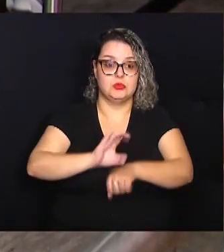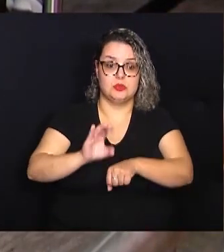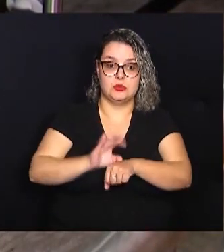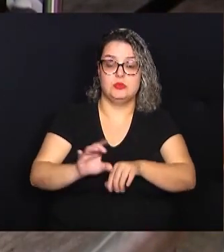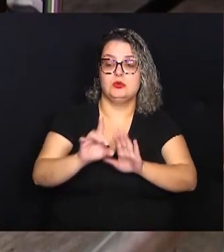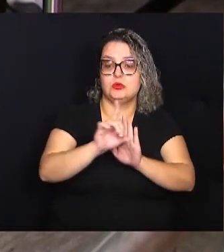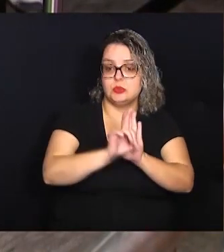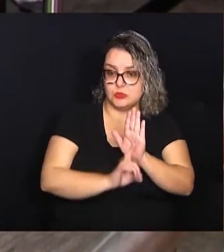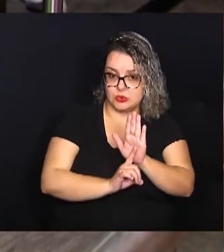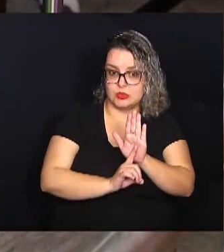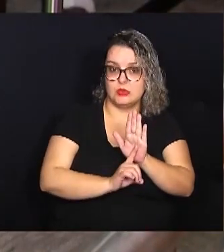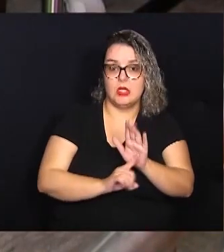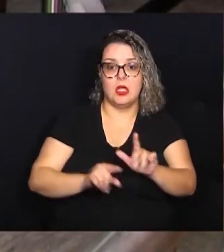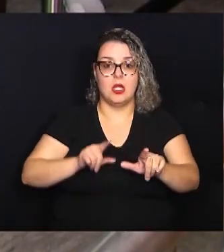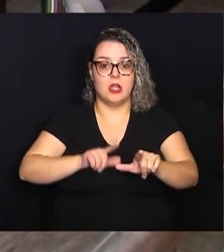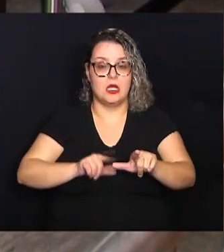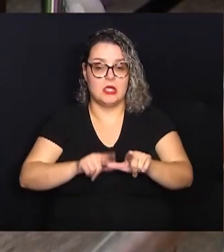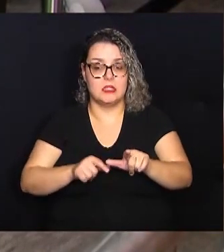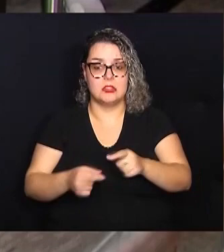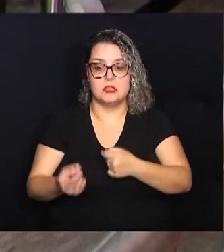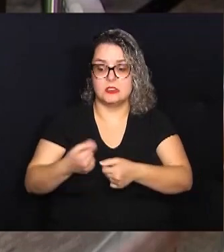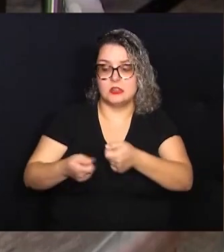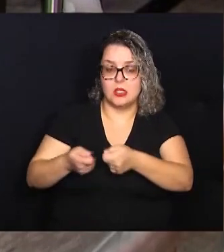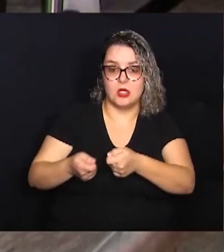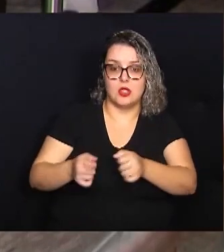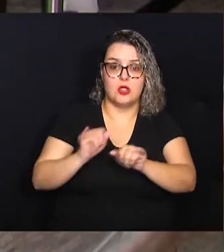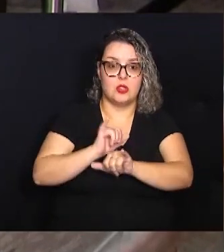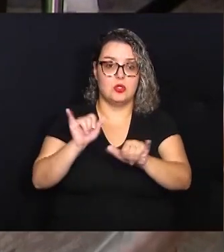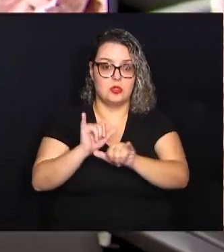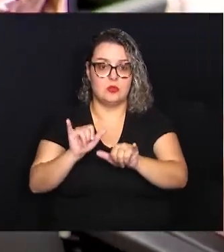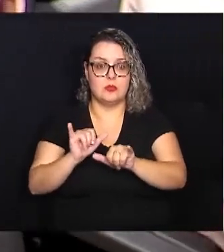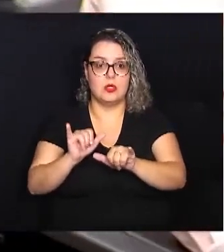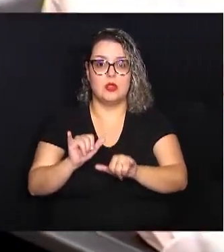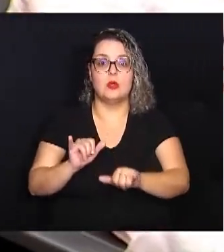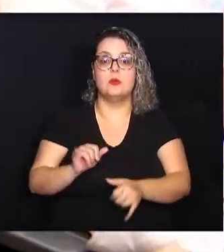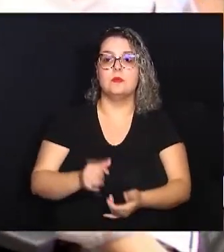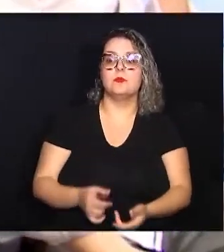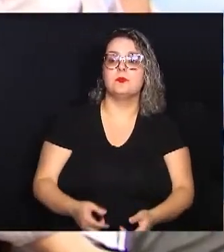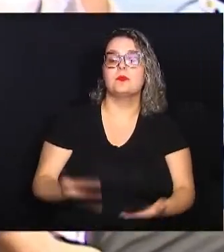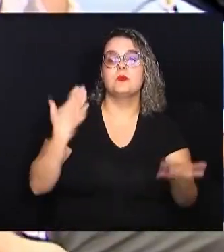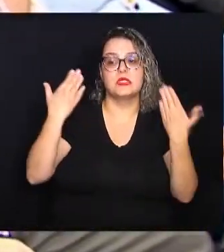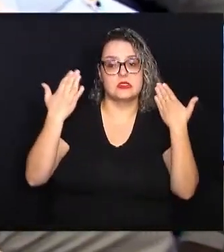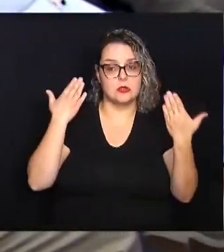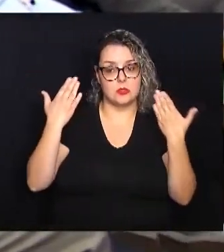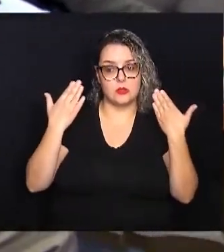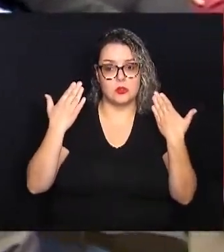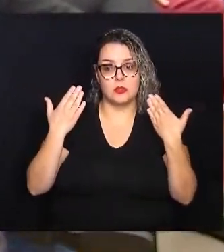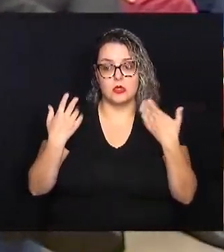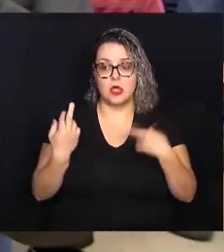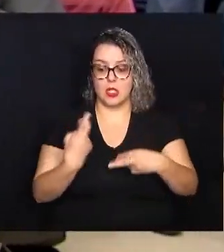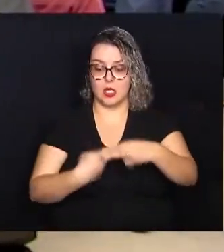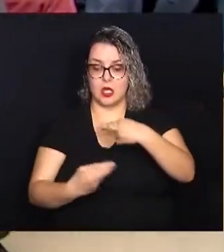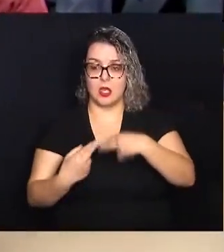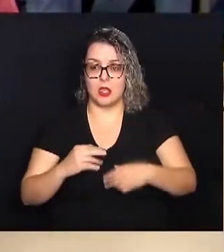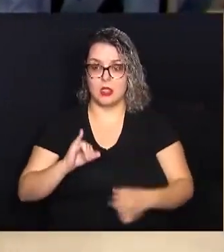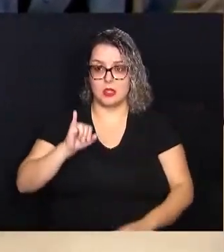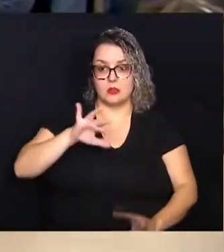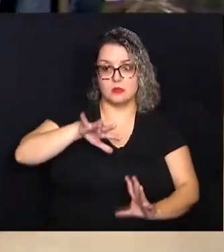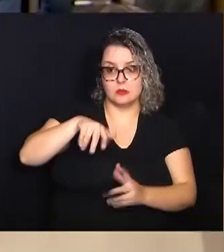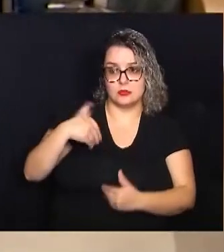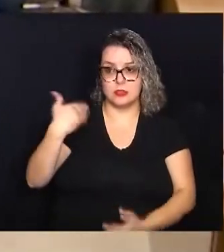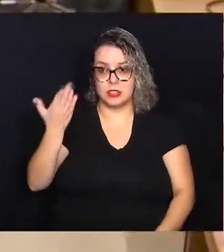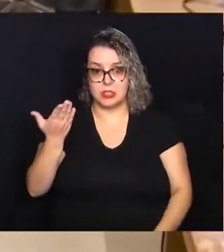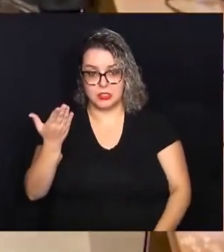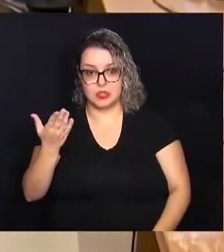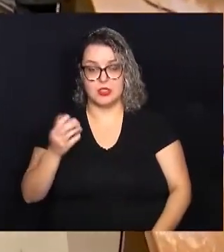Direito, Letras, Economia, Publicidade e Propaganda, Psicologia, Relações Internacionais,